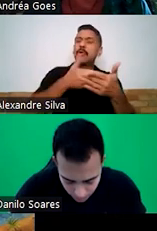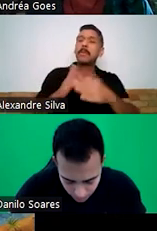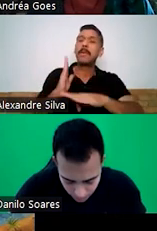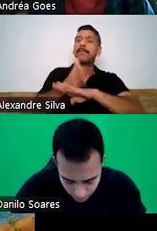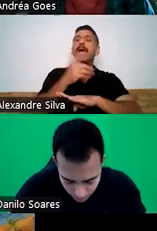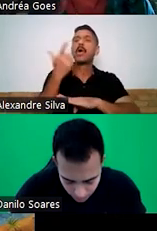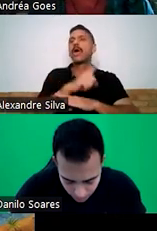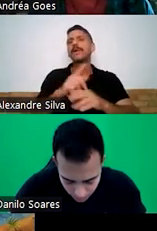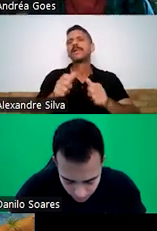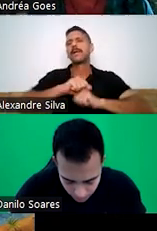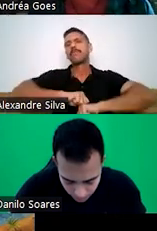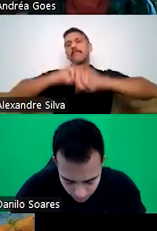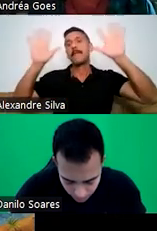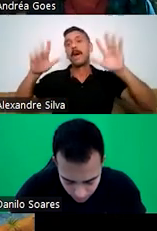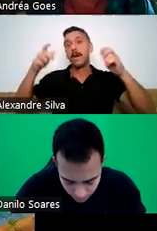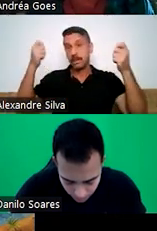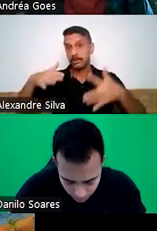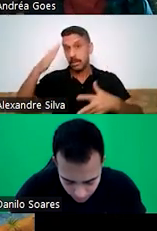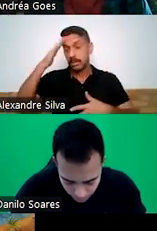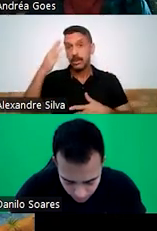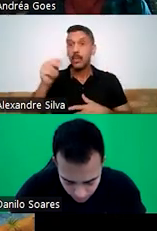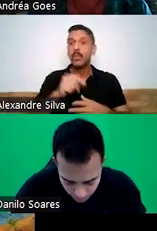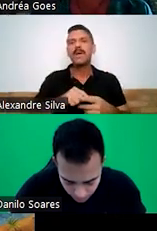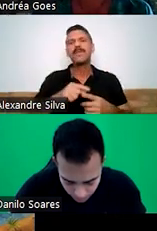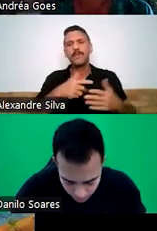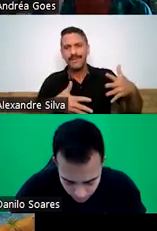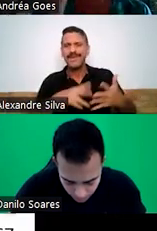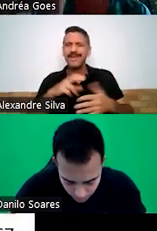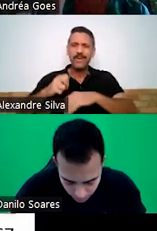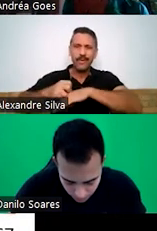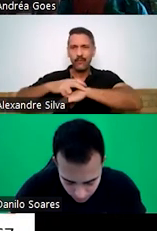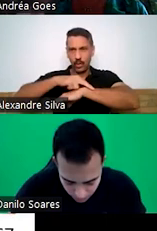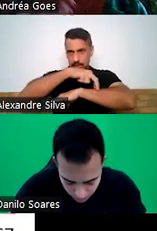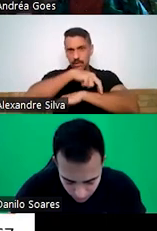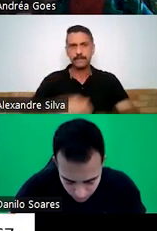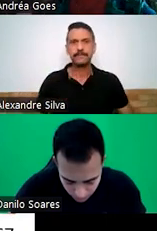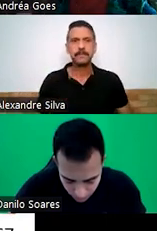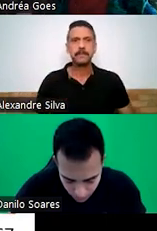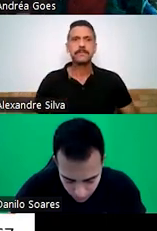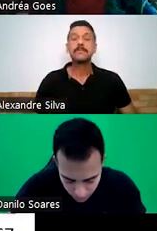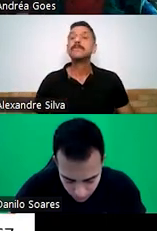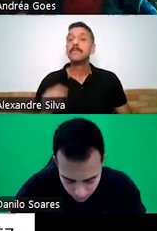tão difícil, como aqui no caso a evolução. Pode passar então, por favor, Murilo?